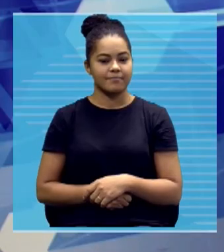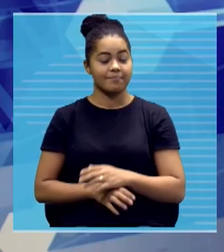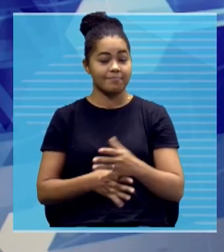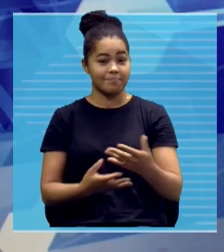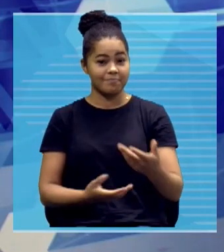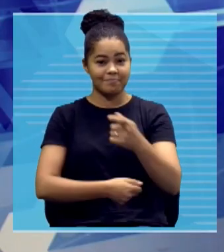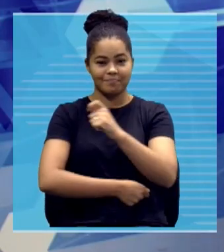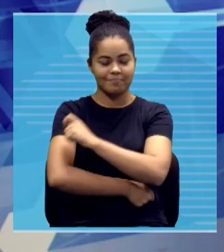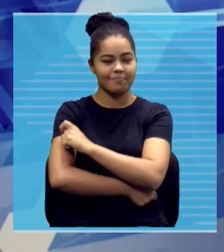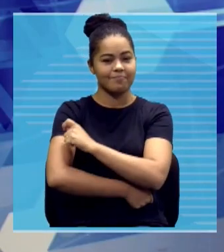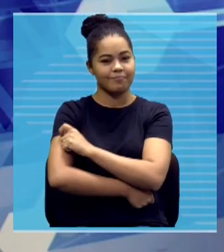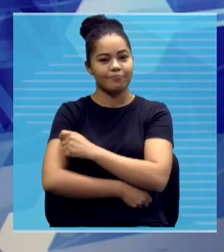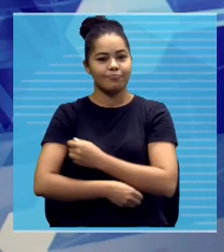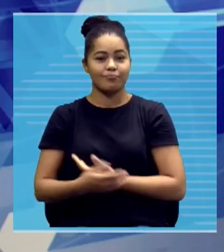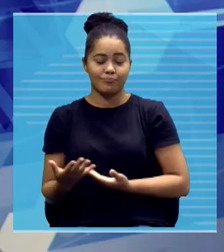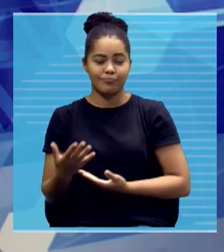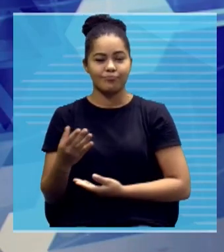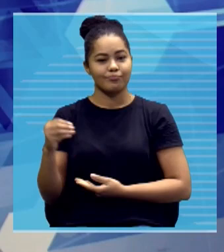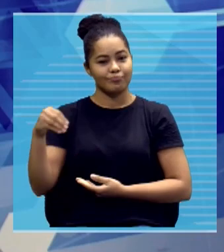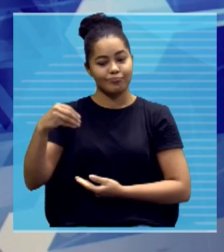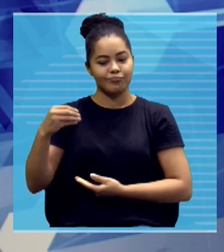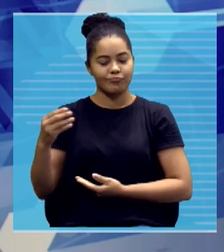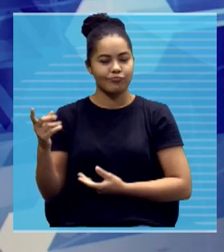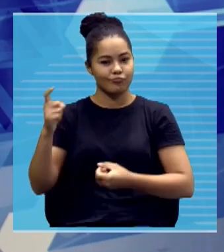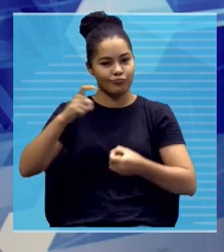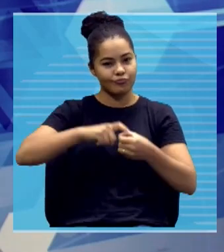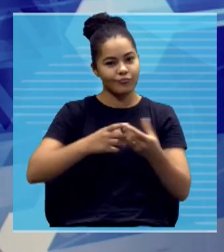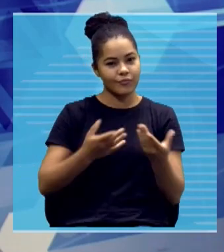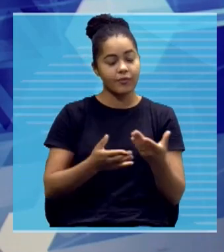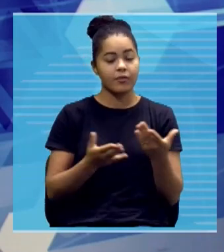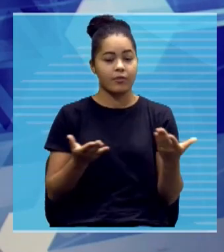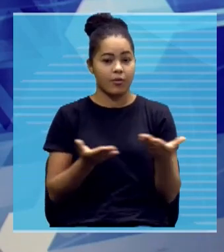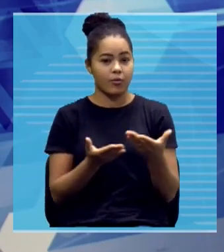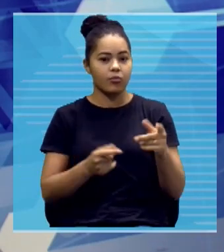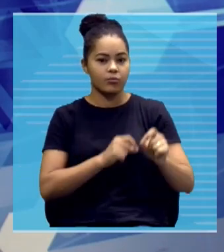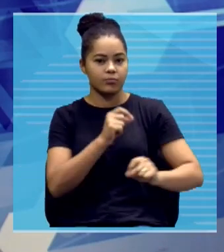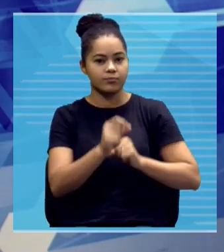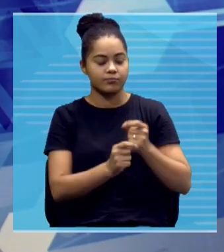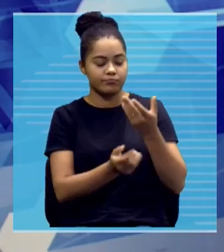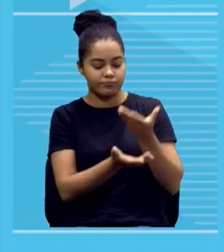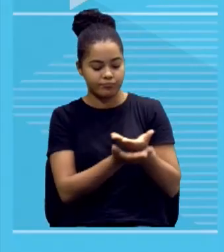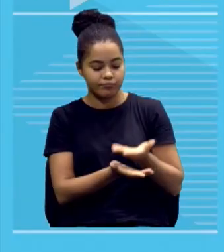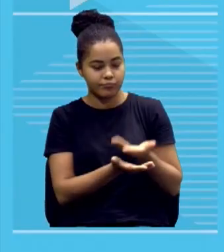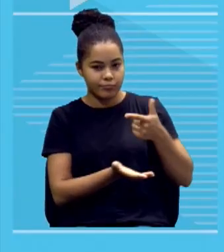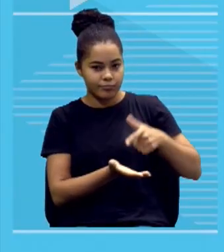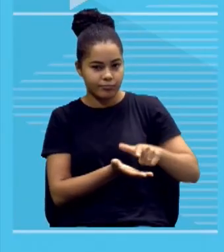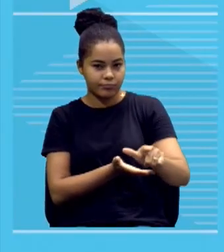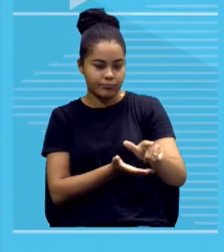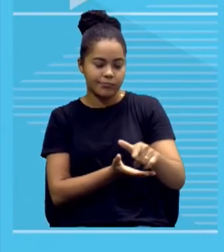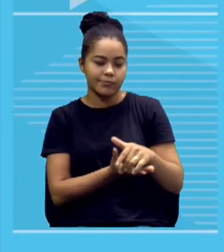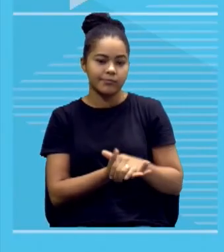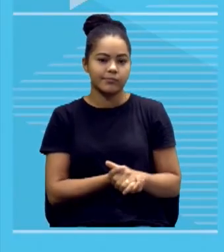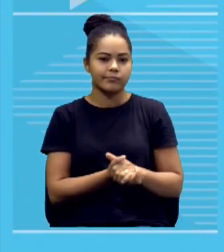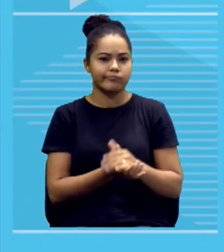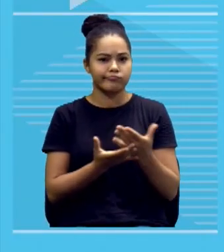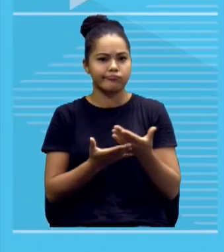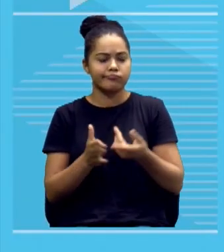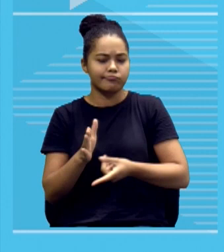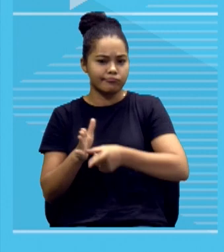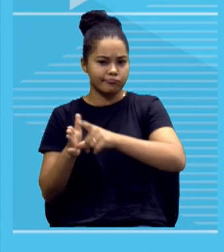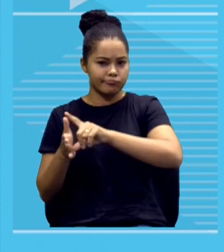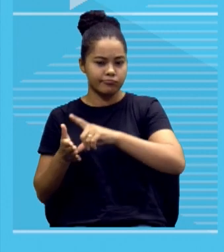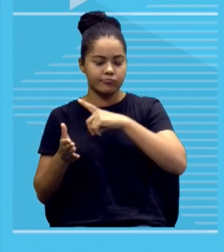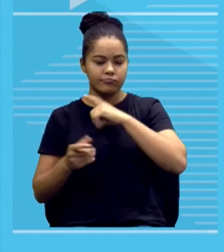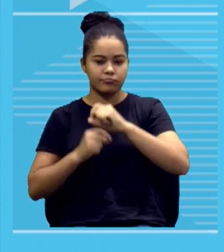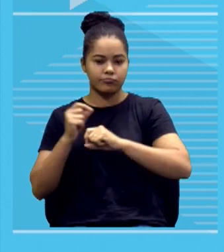aí, gente, a gente voltou aqui do nosso intervalo, bacana, e já vamos dar continuidade ao nosso assunto. Aula passada a gente terminou em uma questão que a